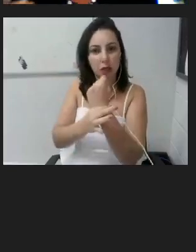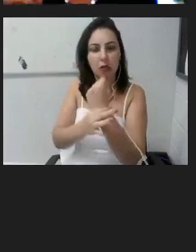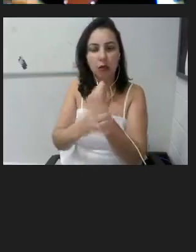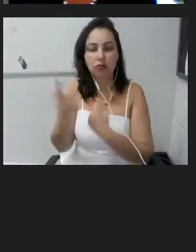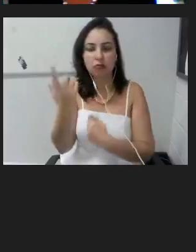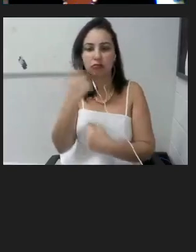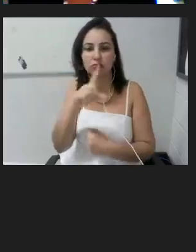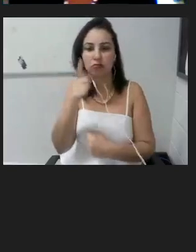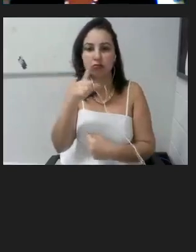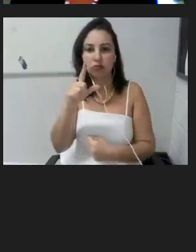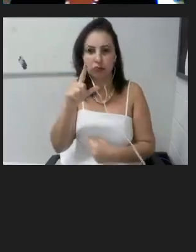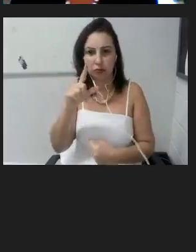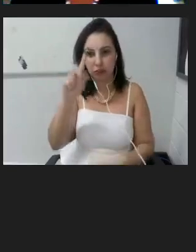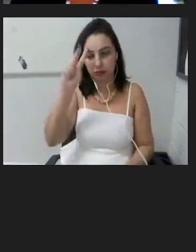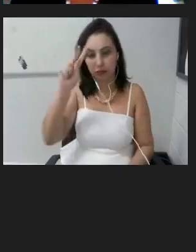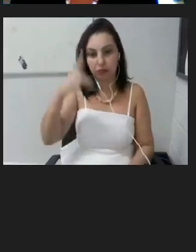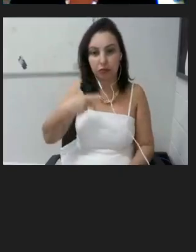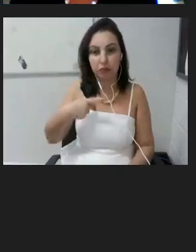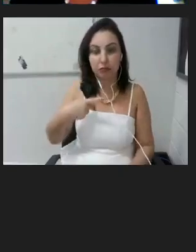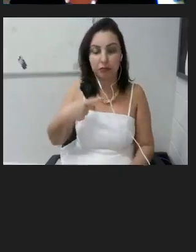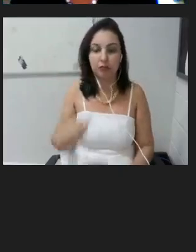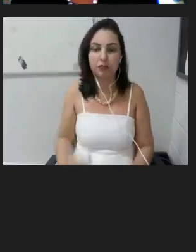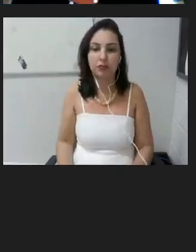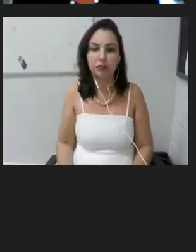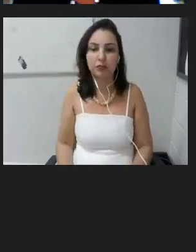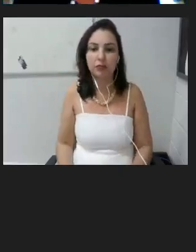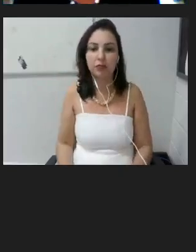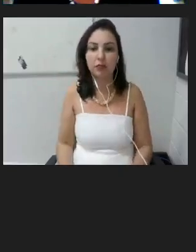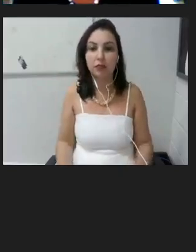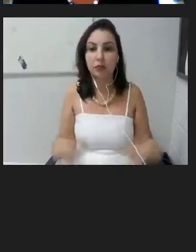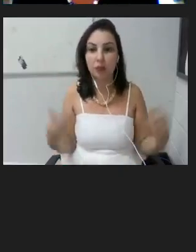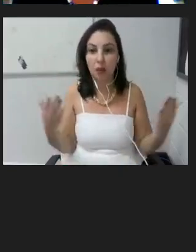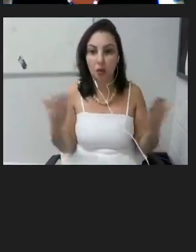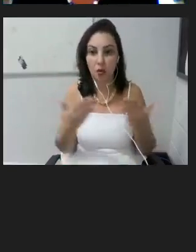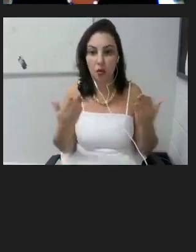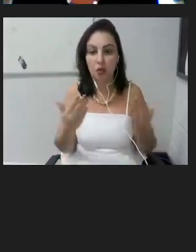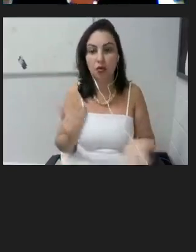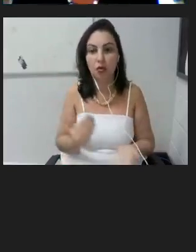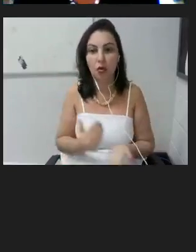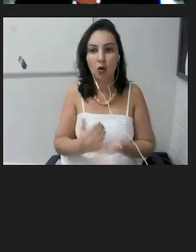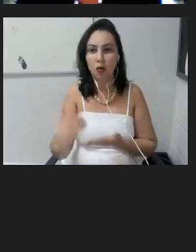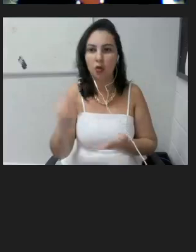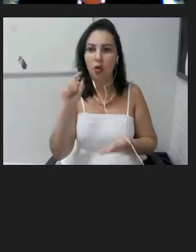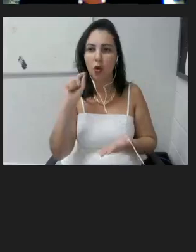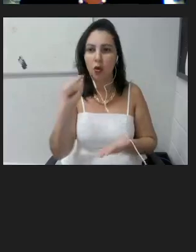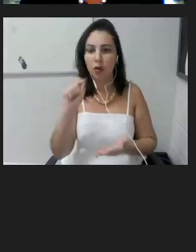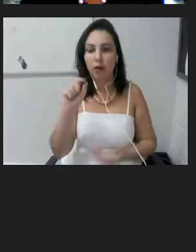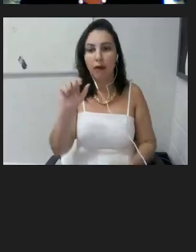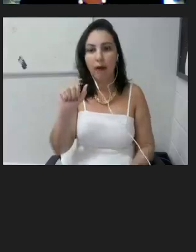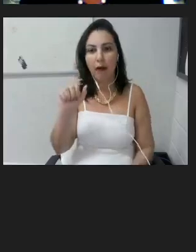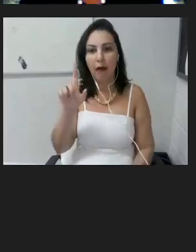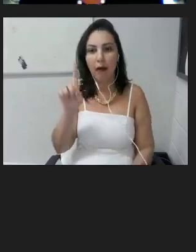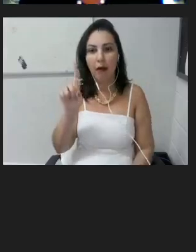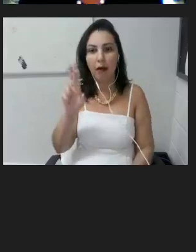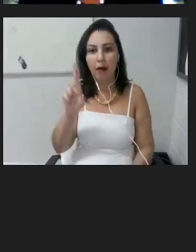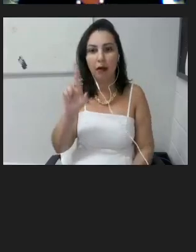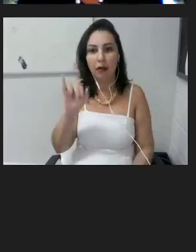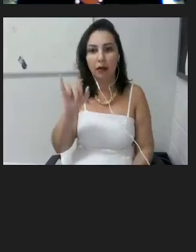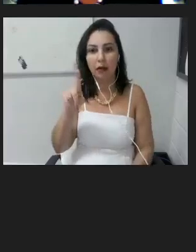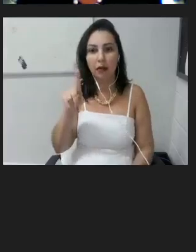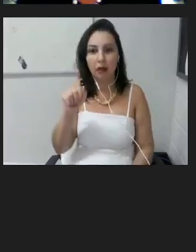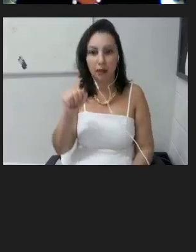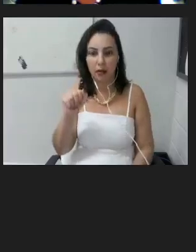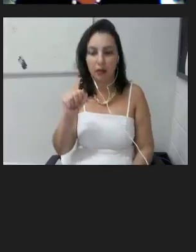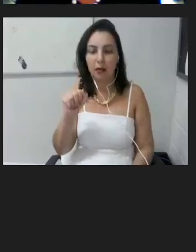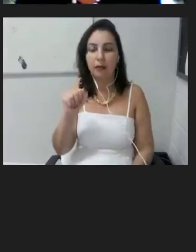Nós começamos hoje com a professora Adriana contando a história do comitê em